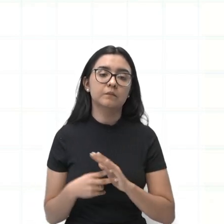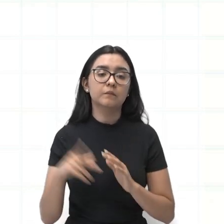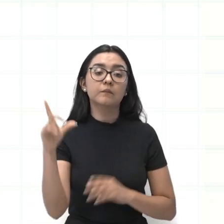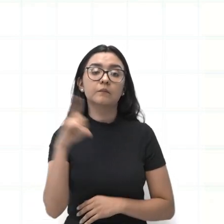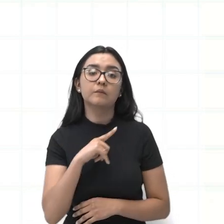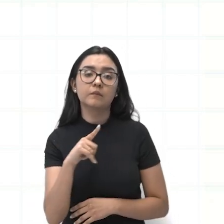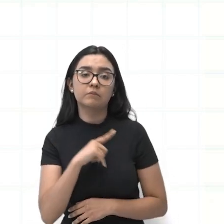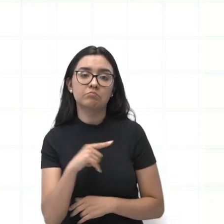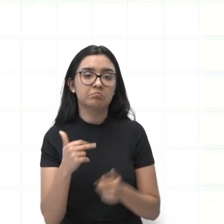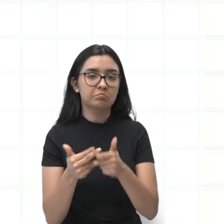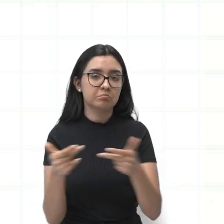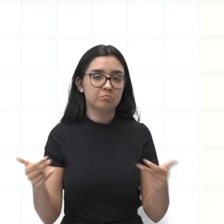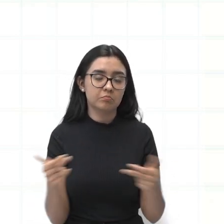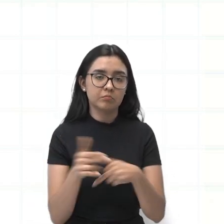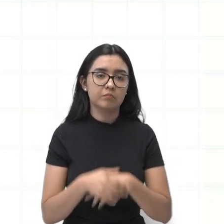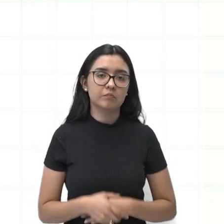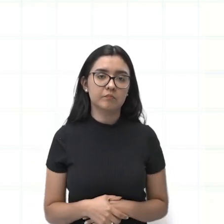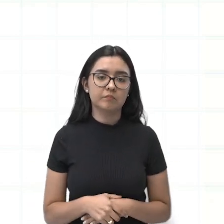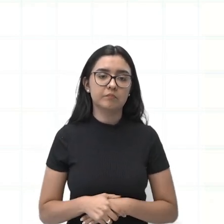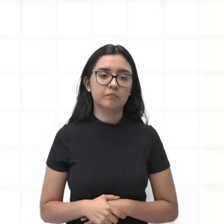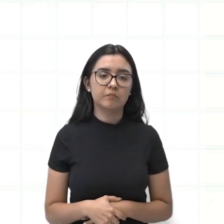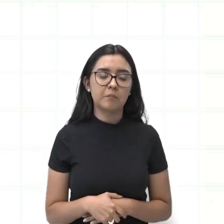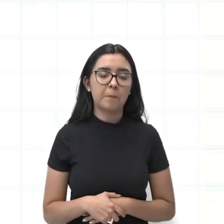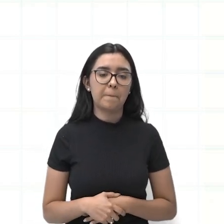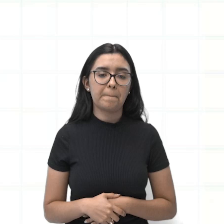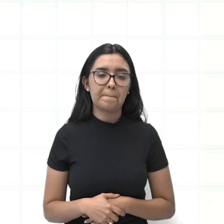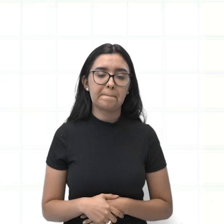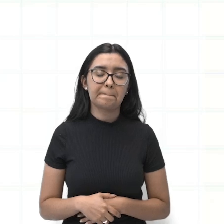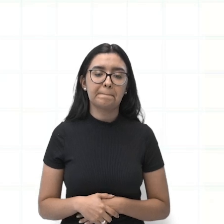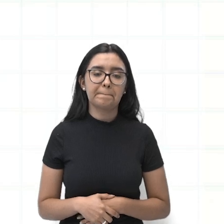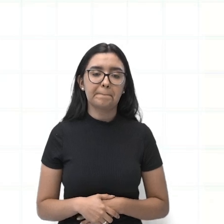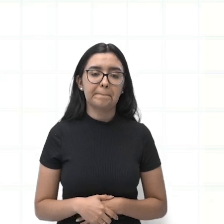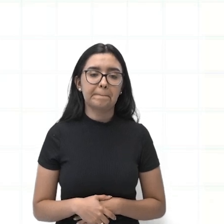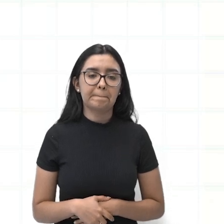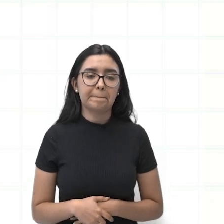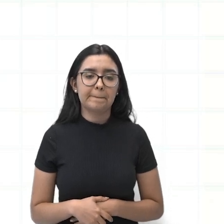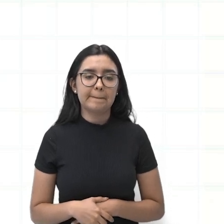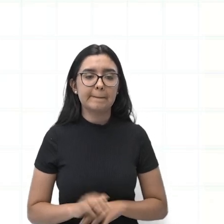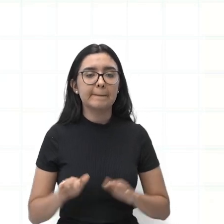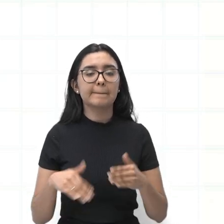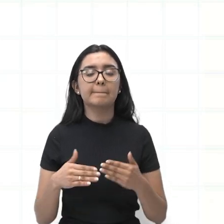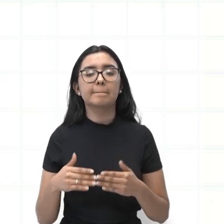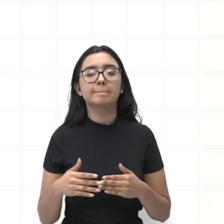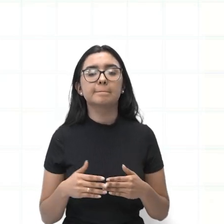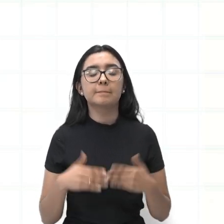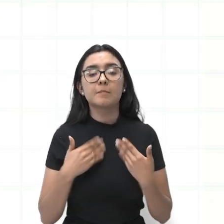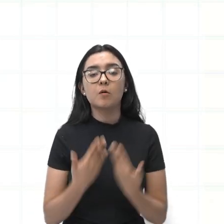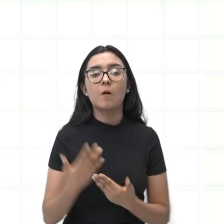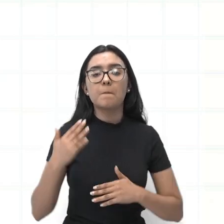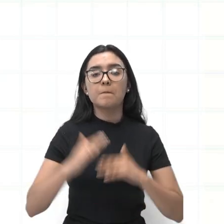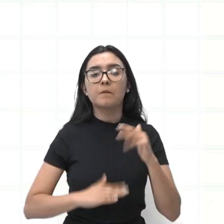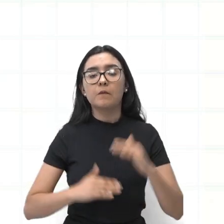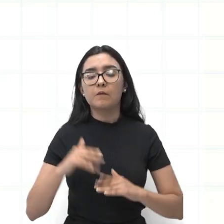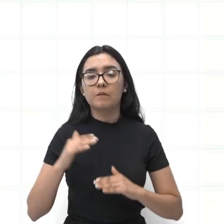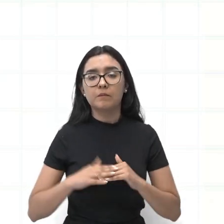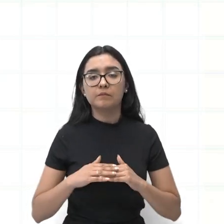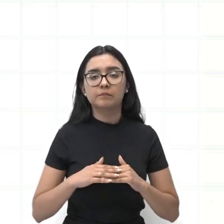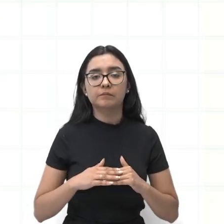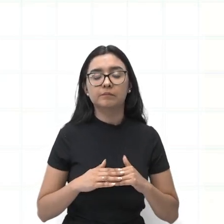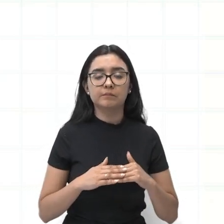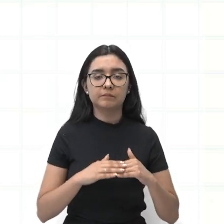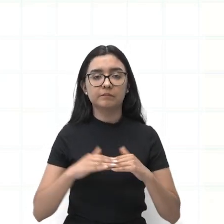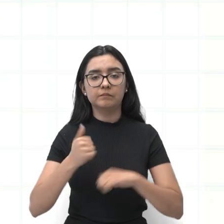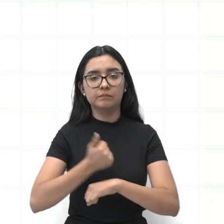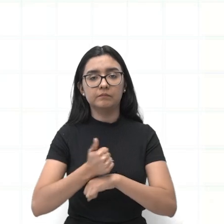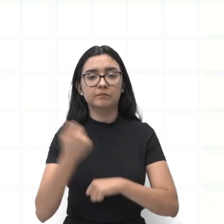posse, tá? Então, what's your father's profession? Qual é a profissão do seu pai?